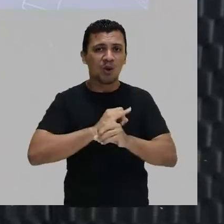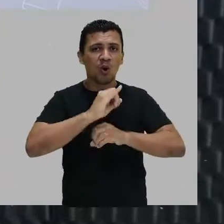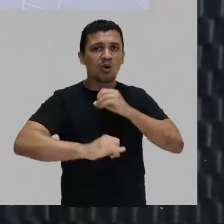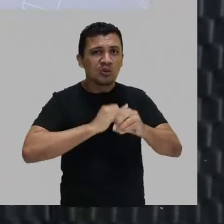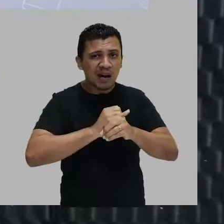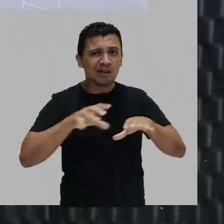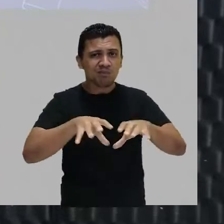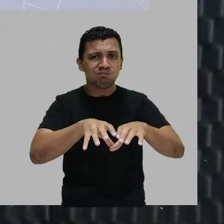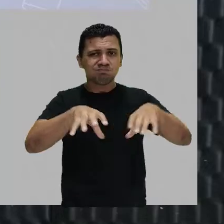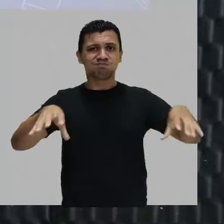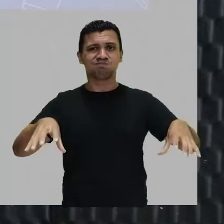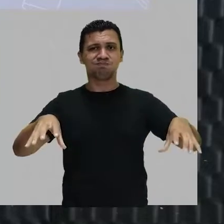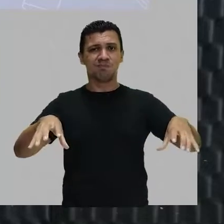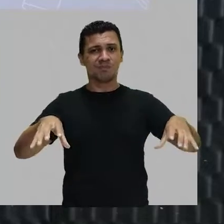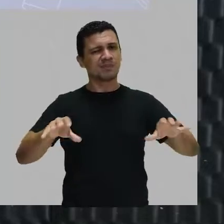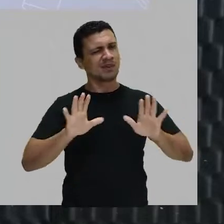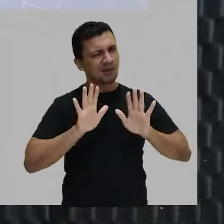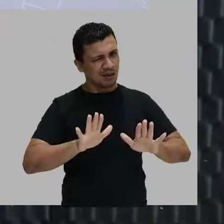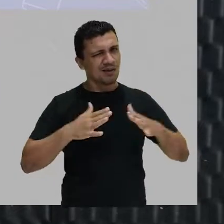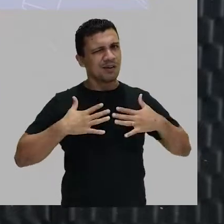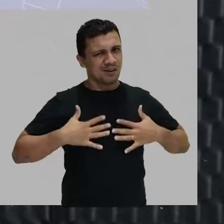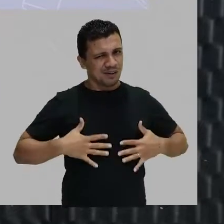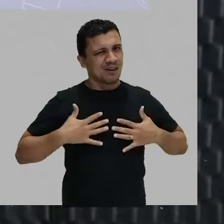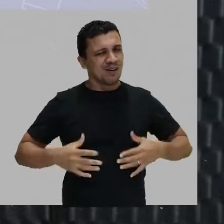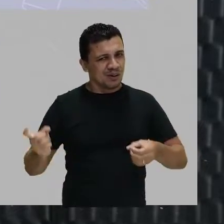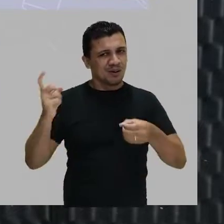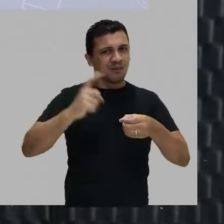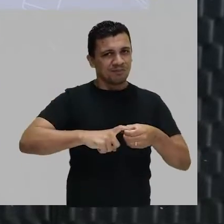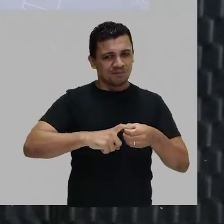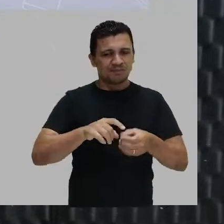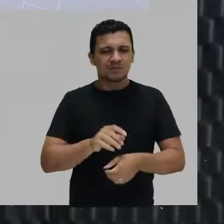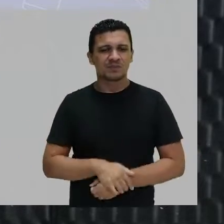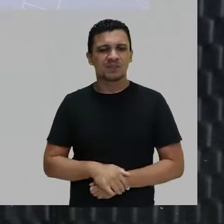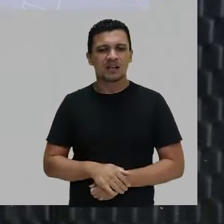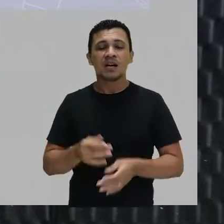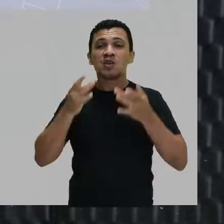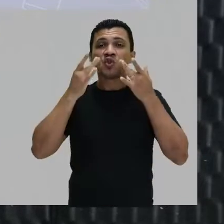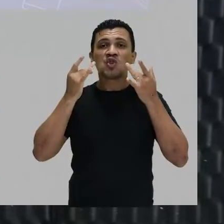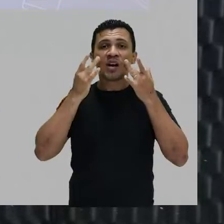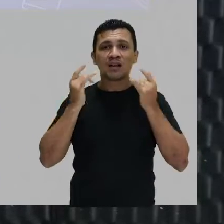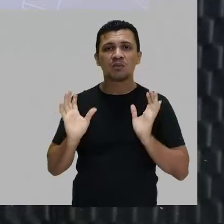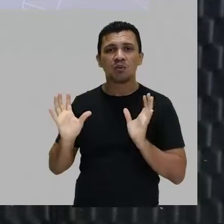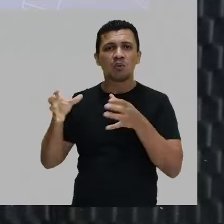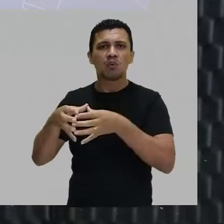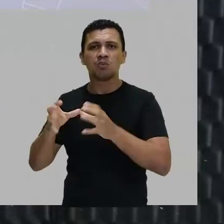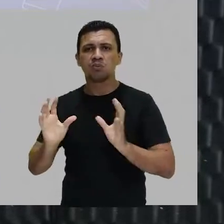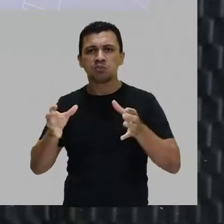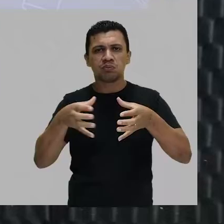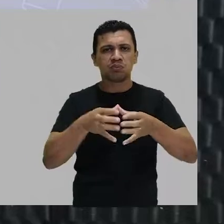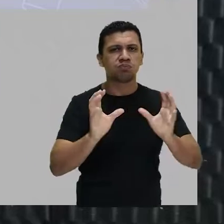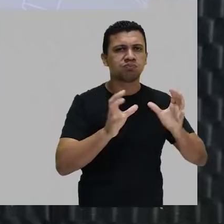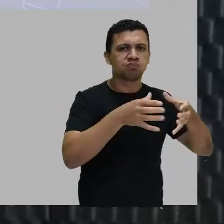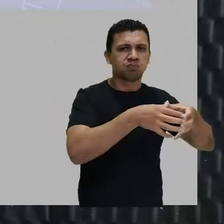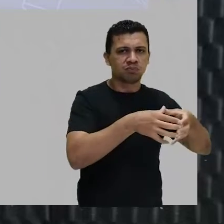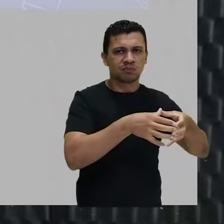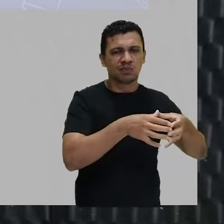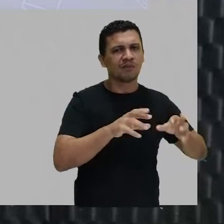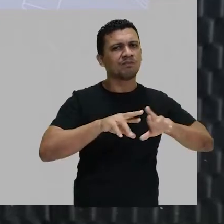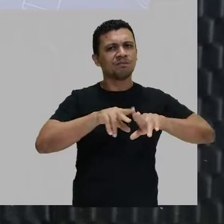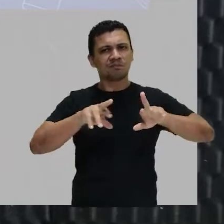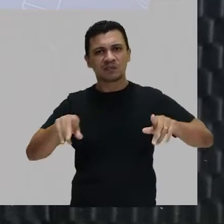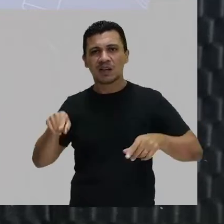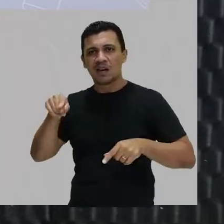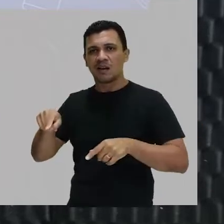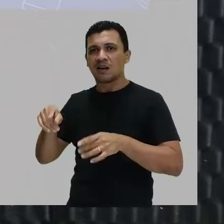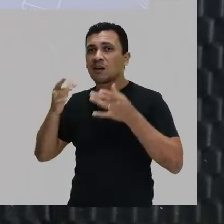voltando, né, vamos ver como é que a coisa vai. Teatro, trabalho conjunto de várias áreas. Dramaturgia, já falamos sobre dramaturgia,